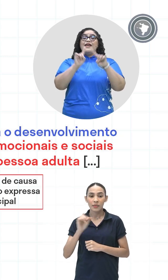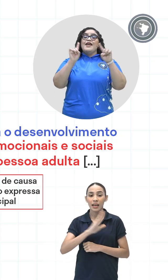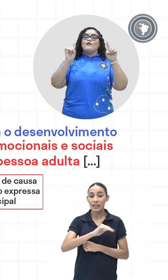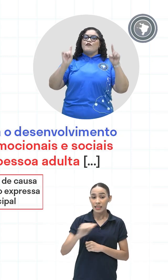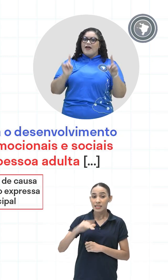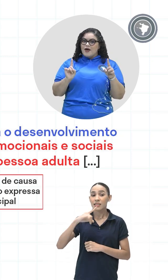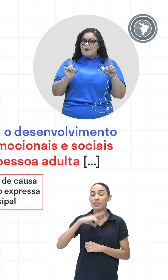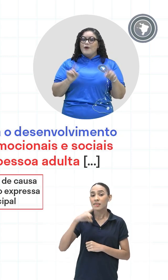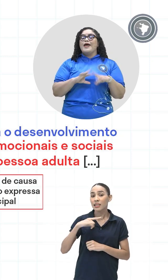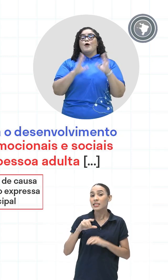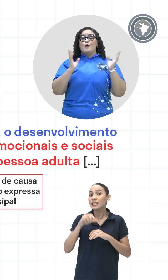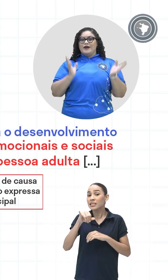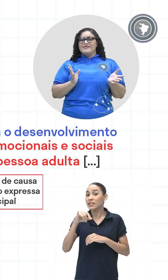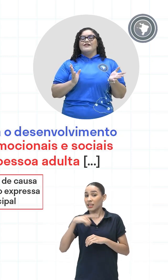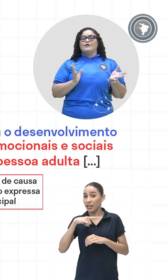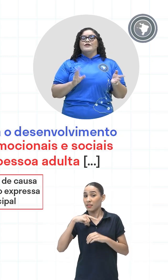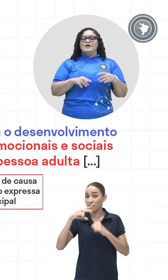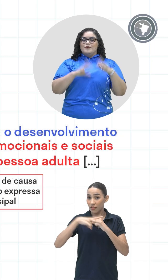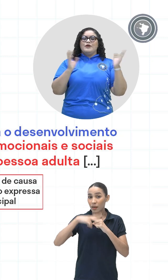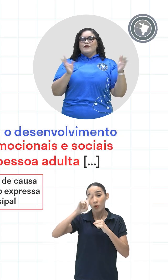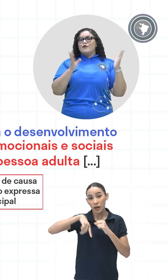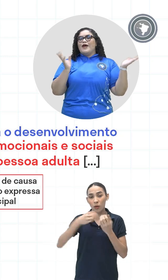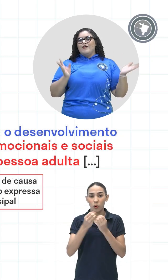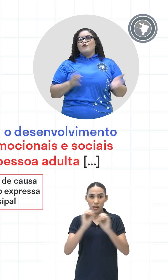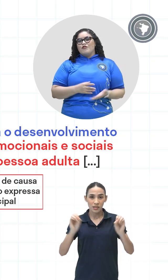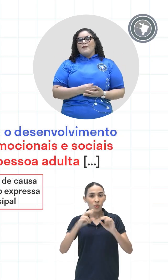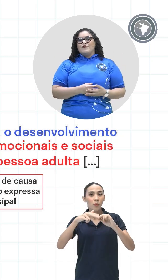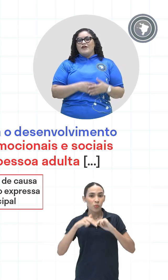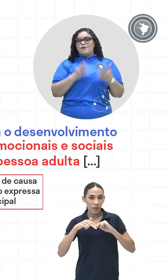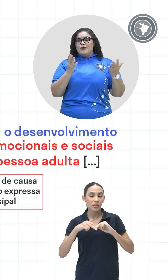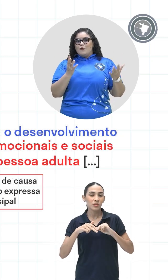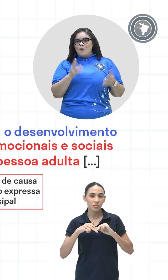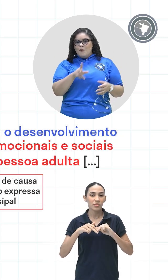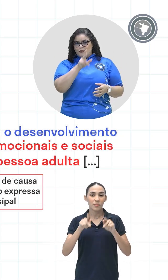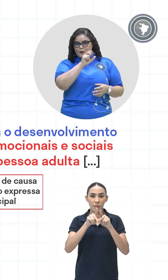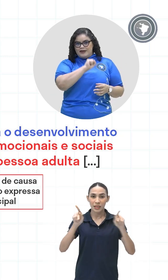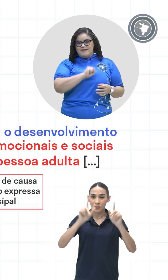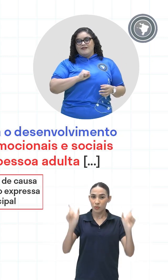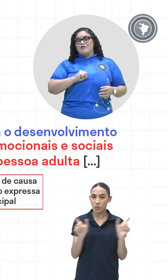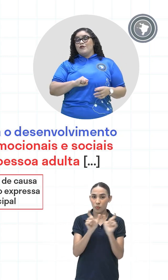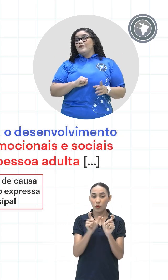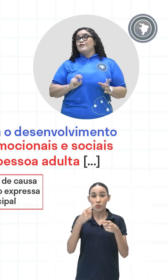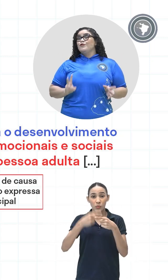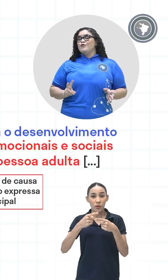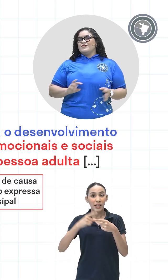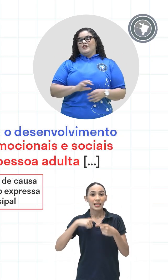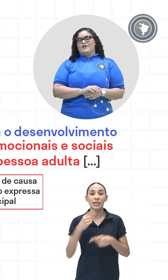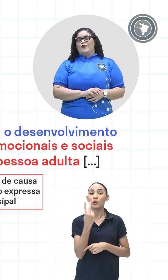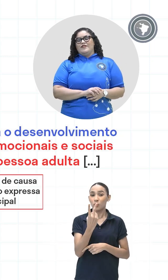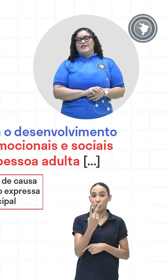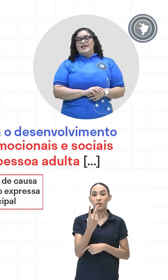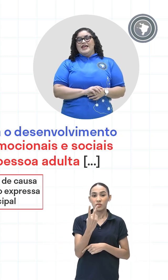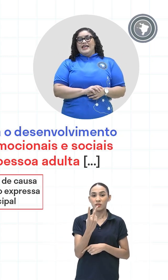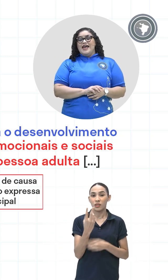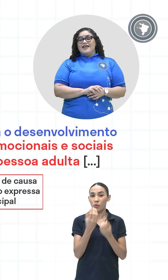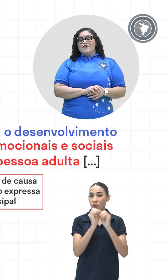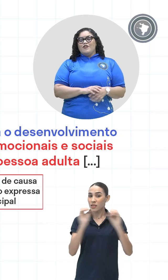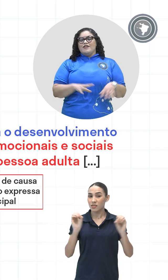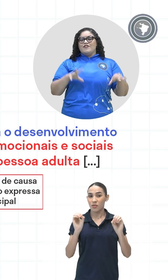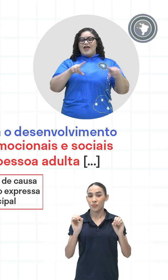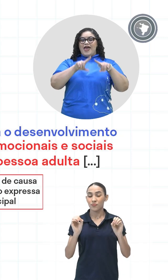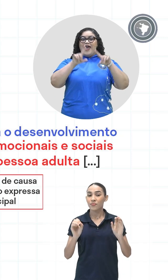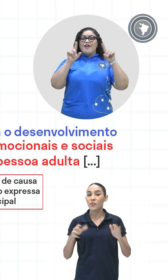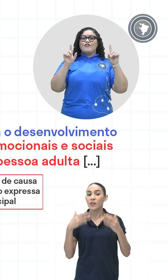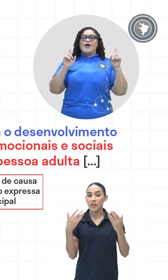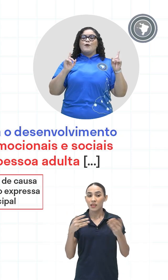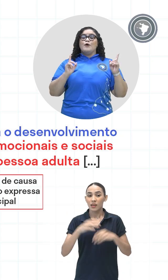se tem um verbo, é uma oração. Por isso é que eu vou chamar isso aí de período composto, porque nesse trecho aí eu tenho duas orações. E aí,